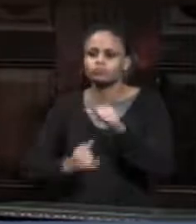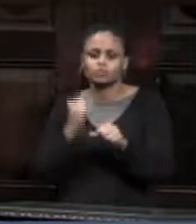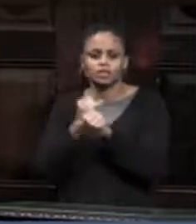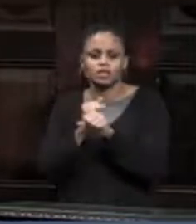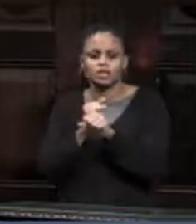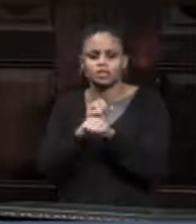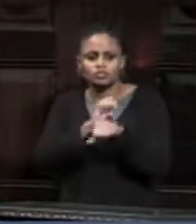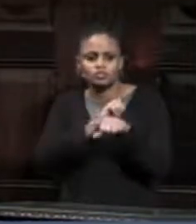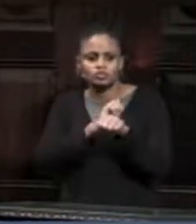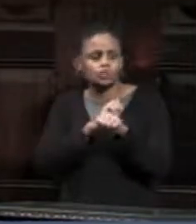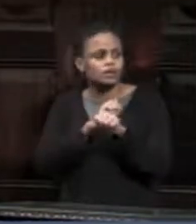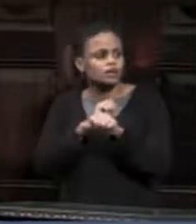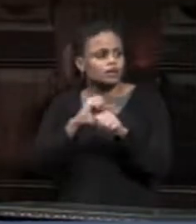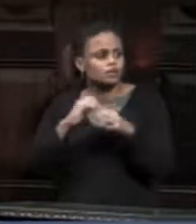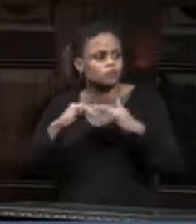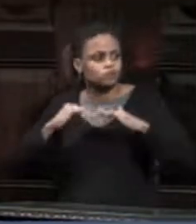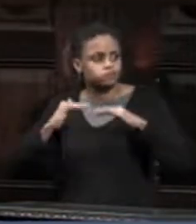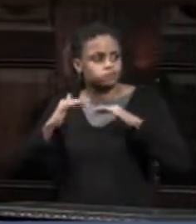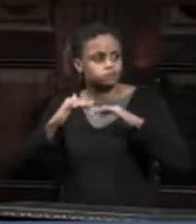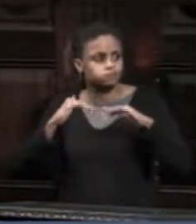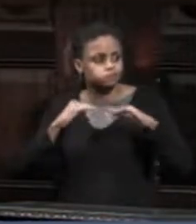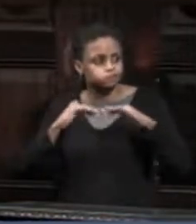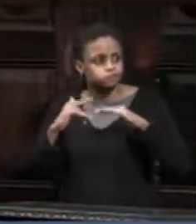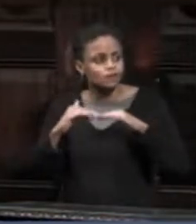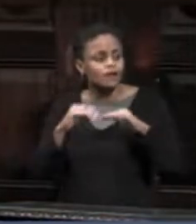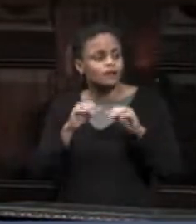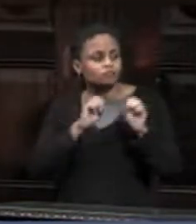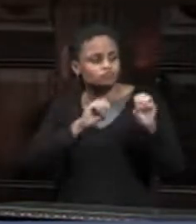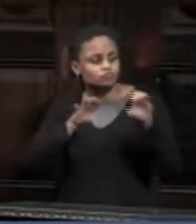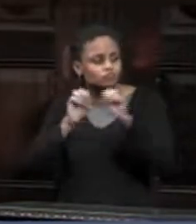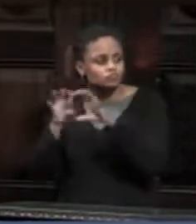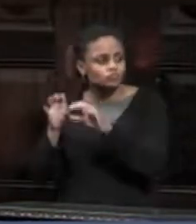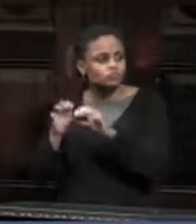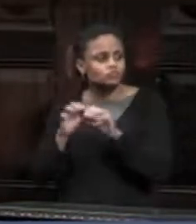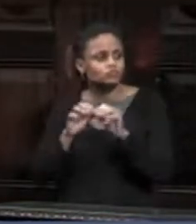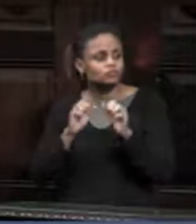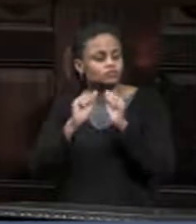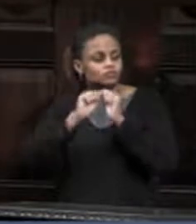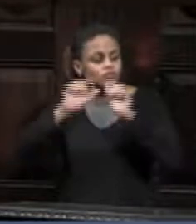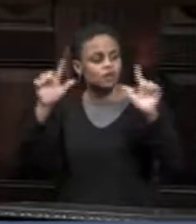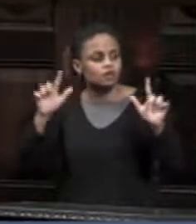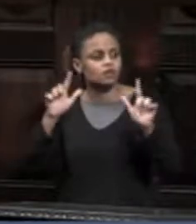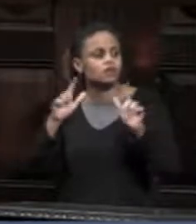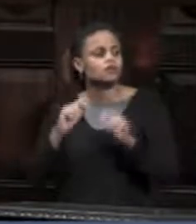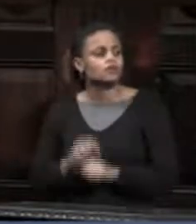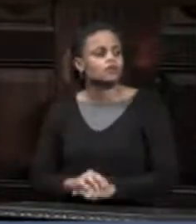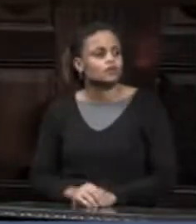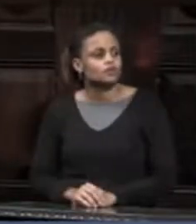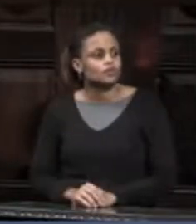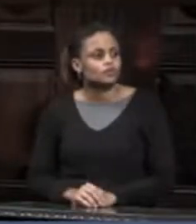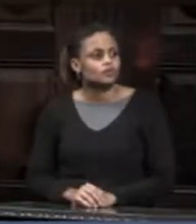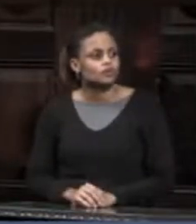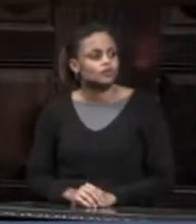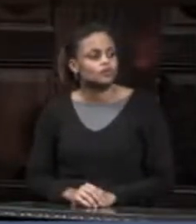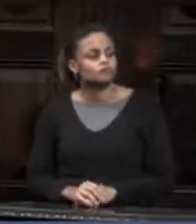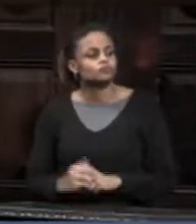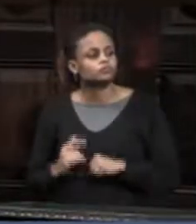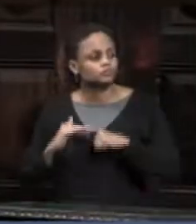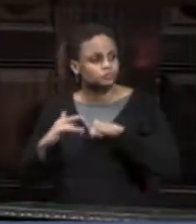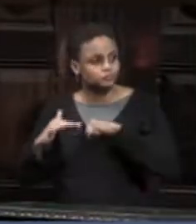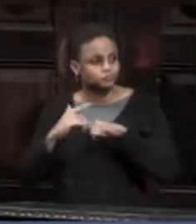nisso, segmentos significativos da nossa sociedade falam exatamente